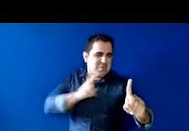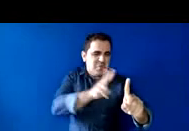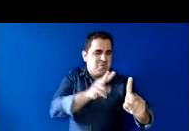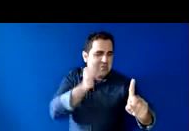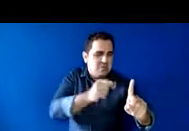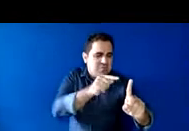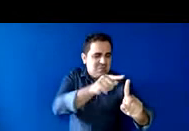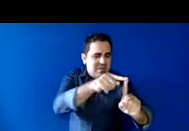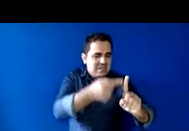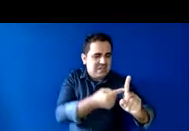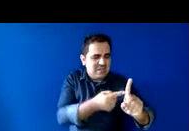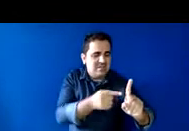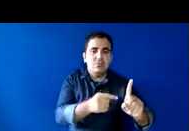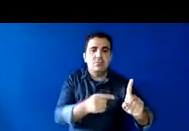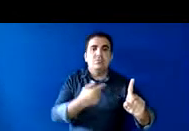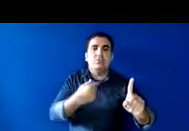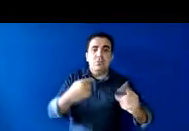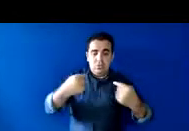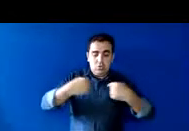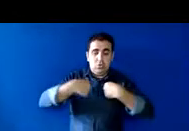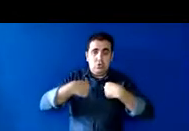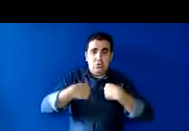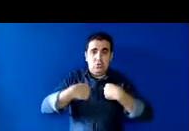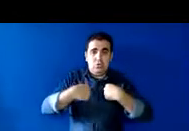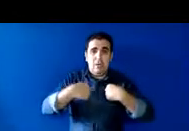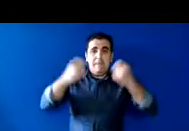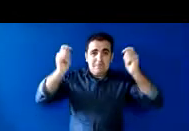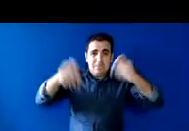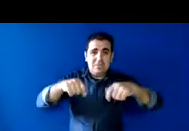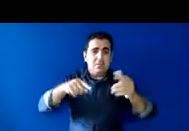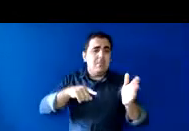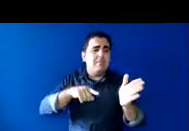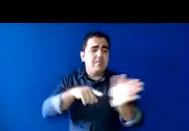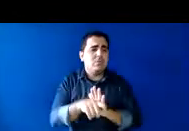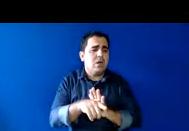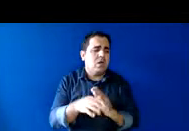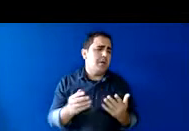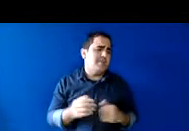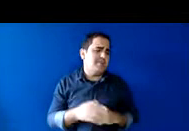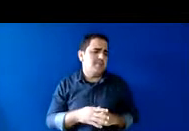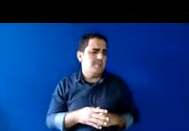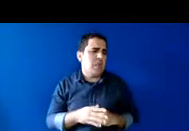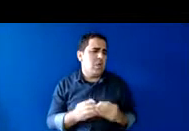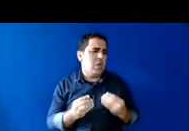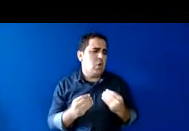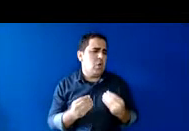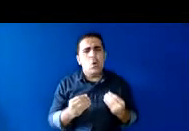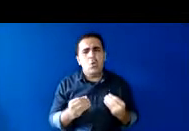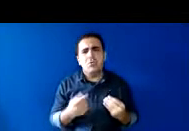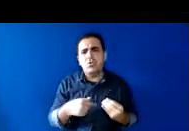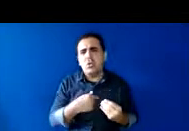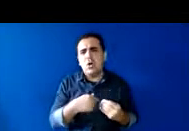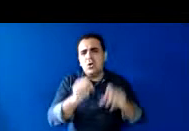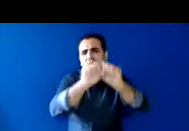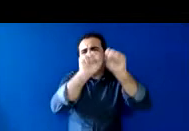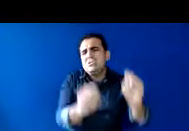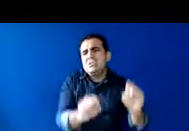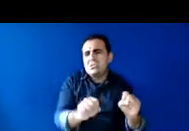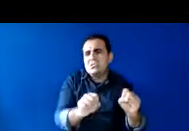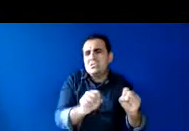nós precisamos também perguntar como o nosso sistema público de